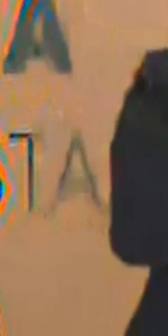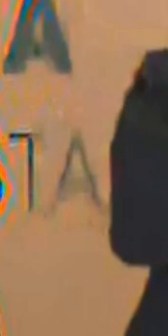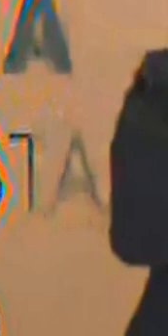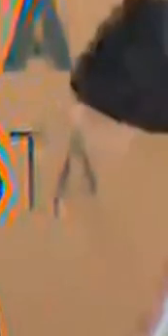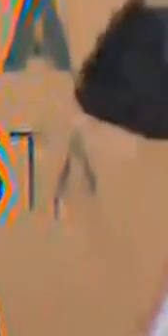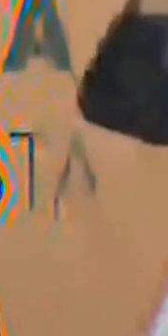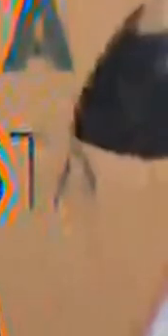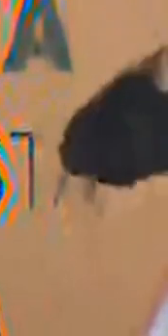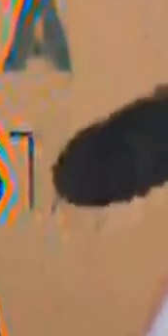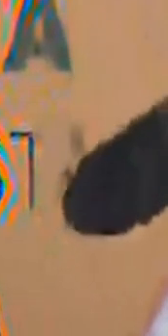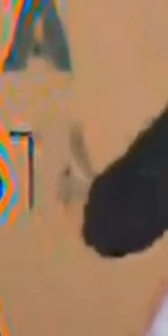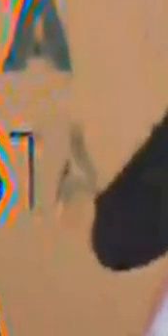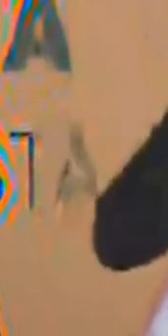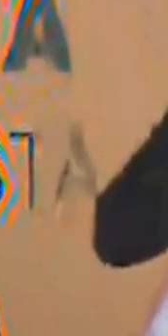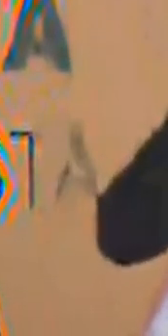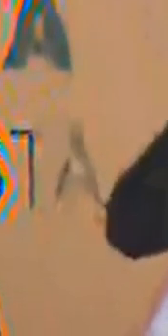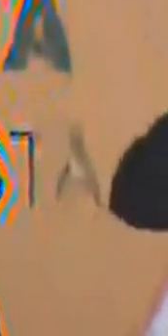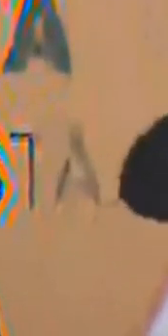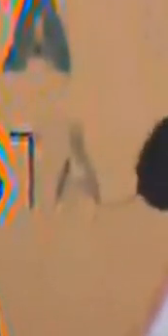Nordeste.